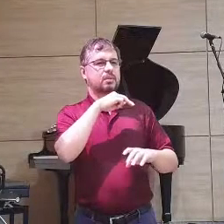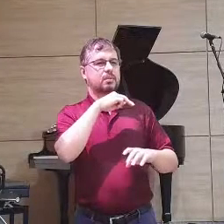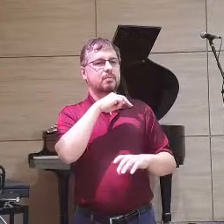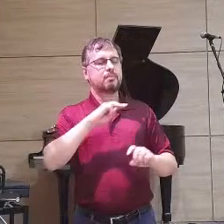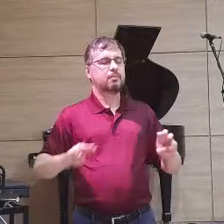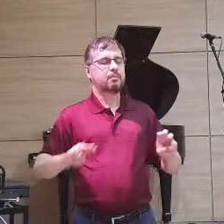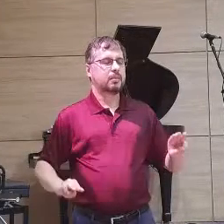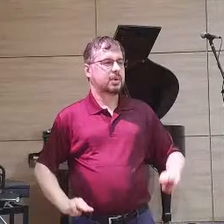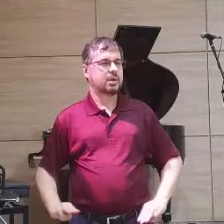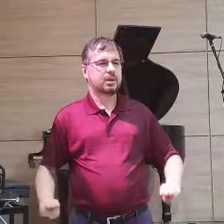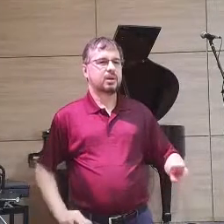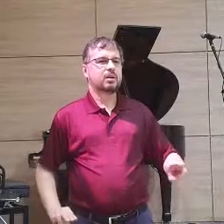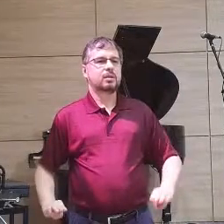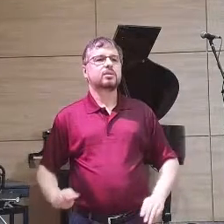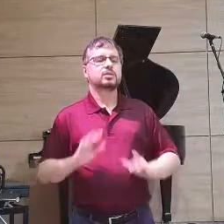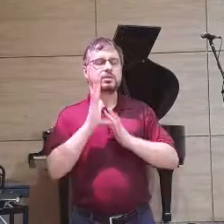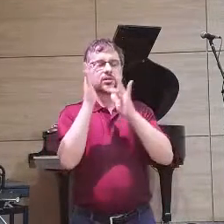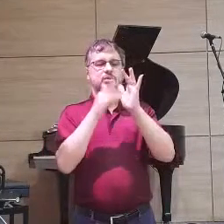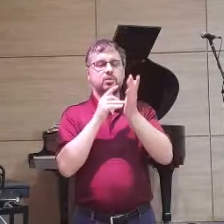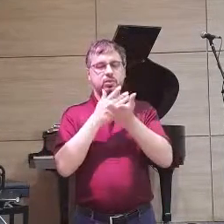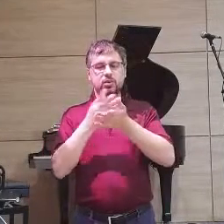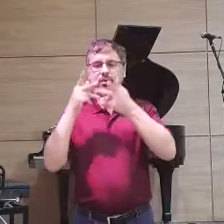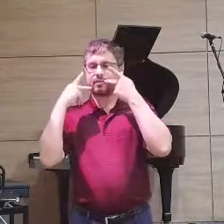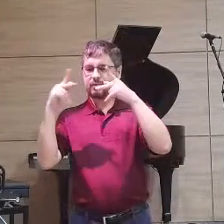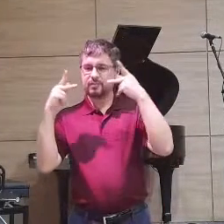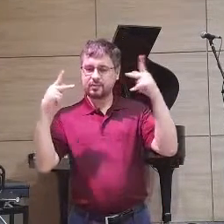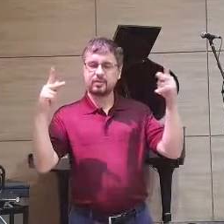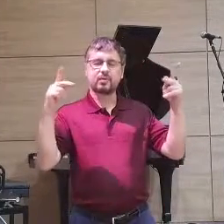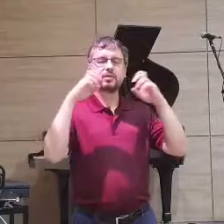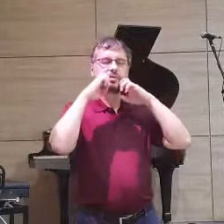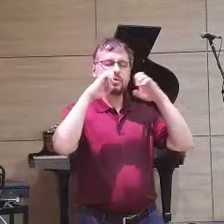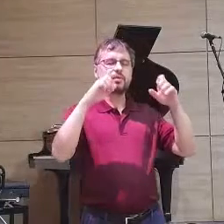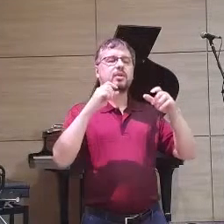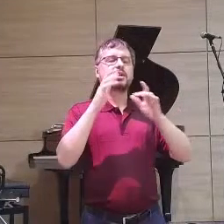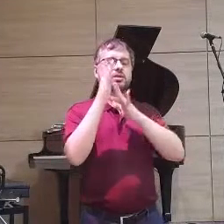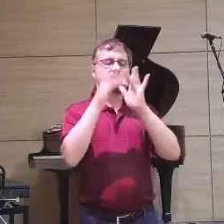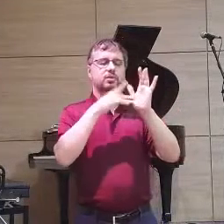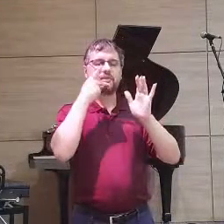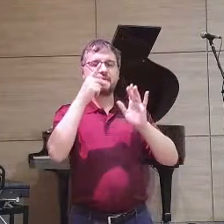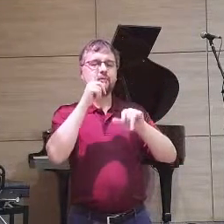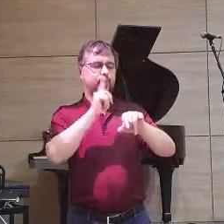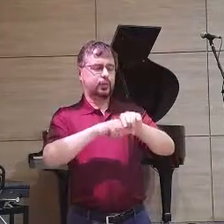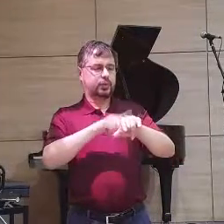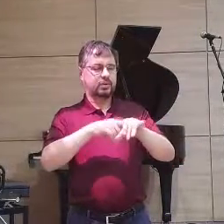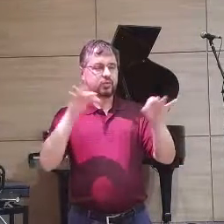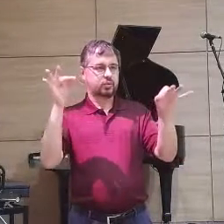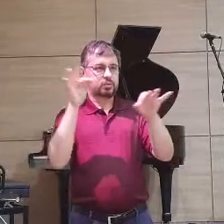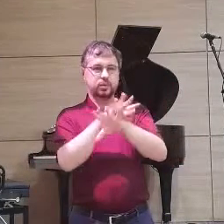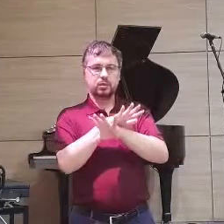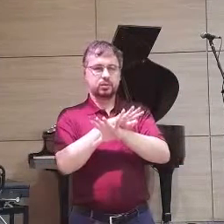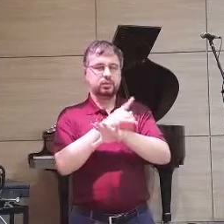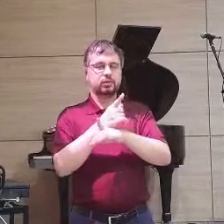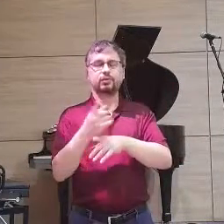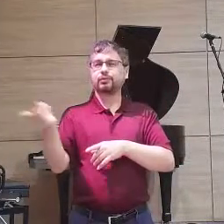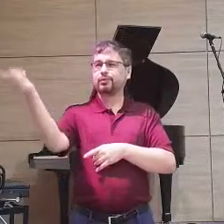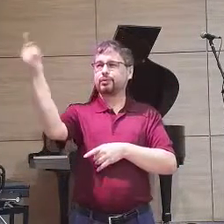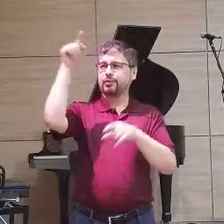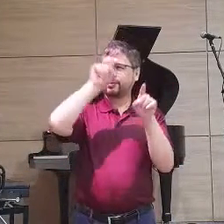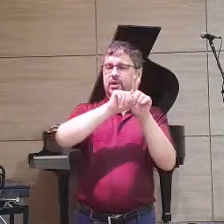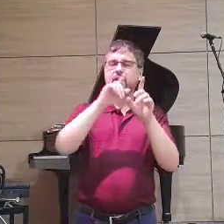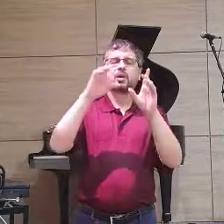de Deus e o Versículo 15 diz o tempo Está Consumado chegou o reino